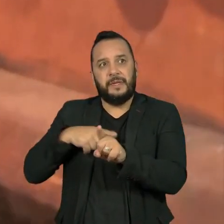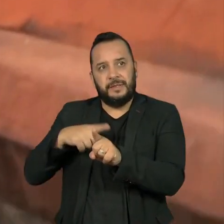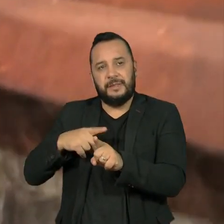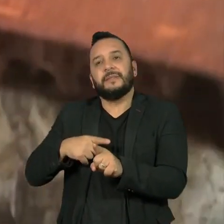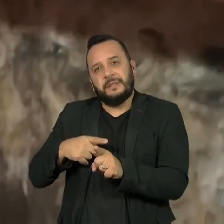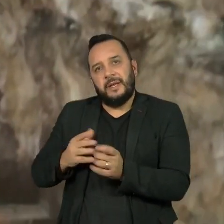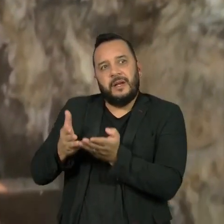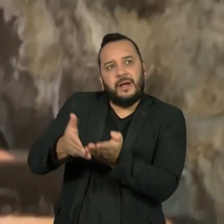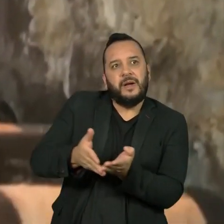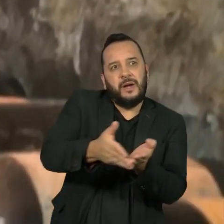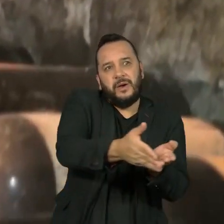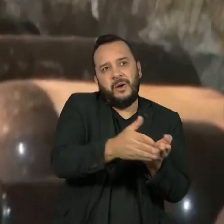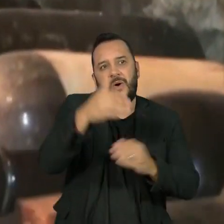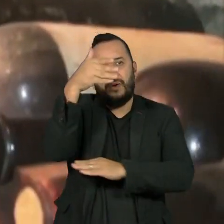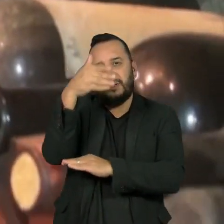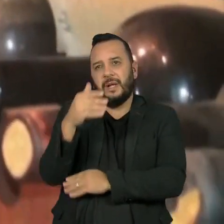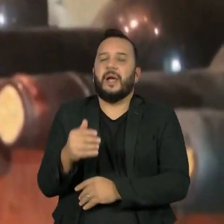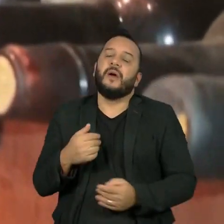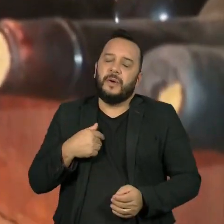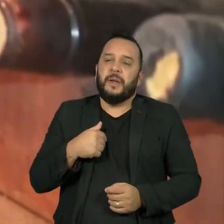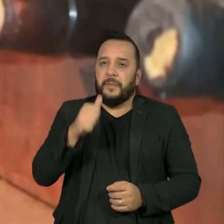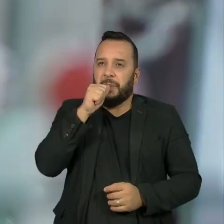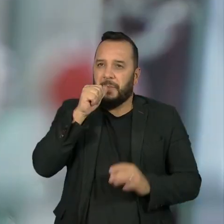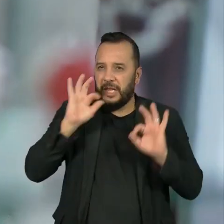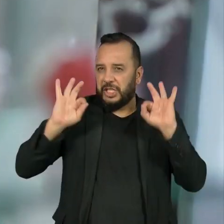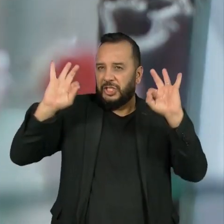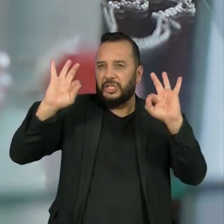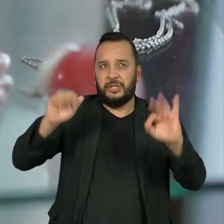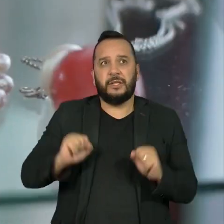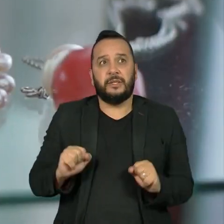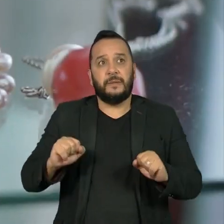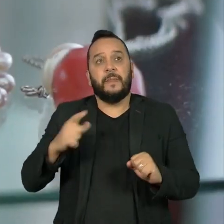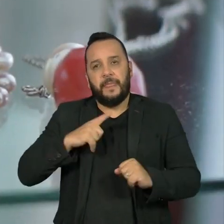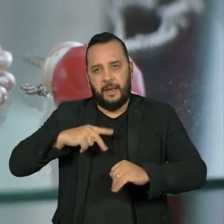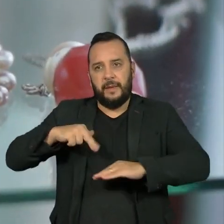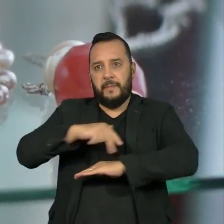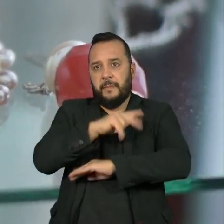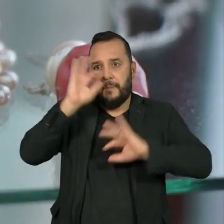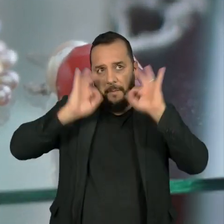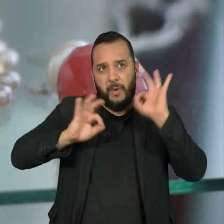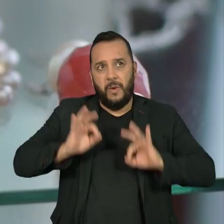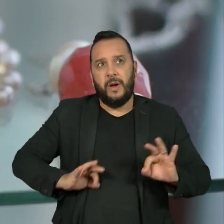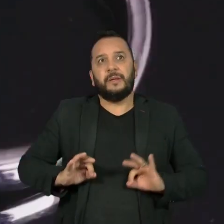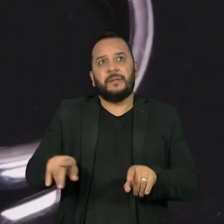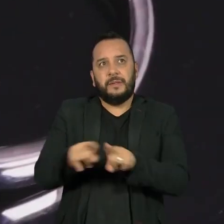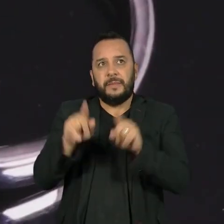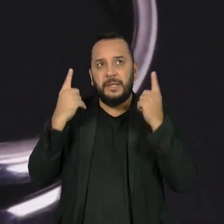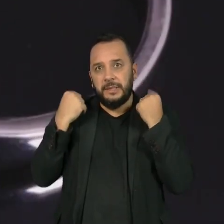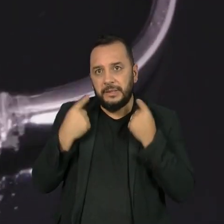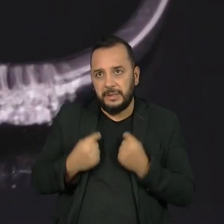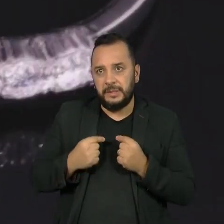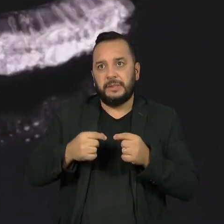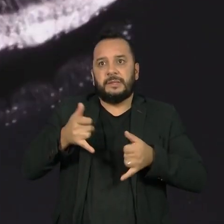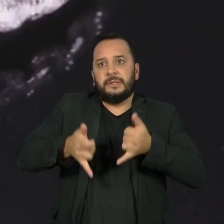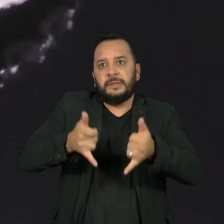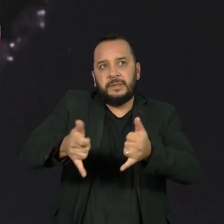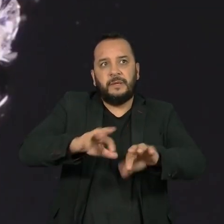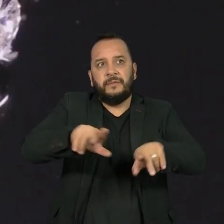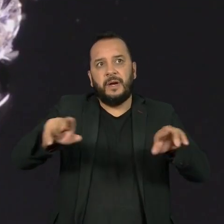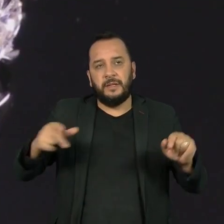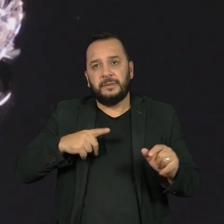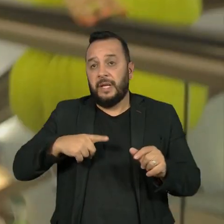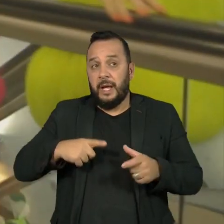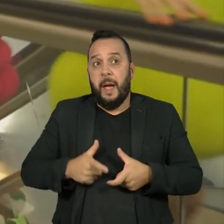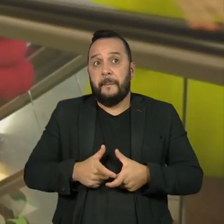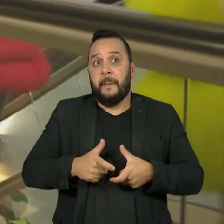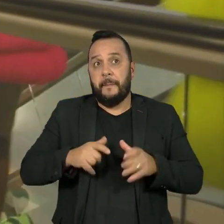bebidas finas. A pesquisa informa que o segmento de moda e itens pessoais cresce no Brasil a uma taxa de 8 a